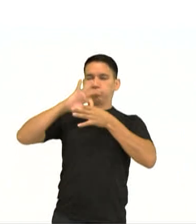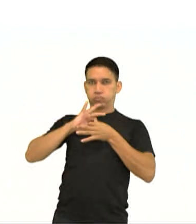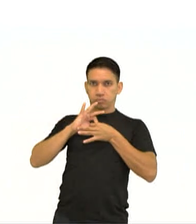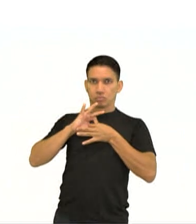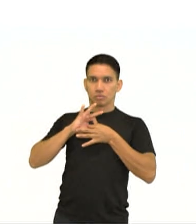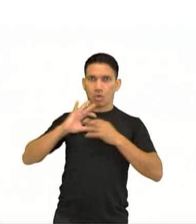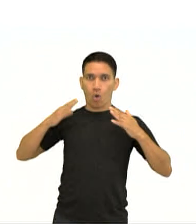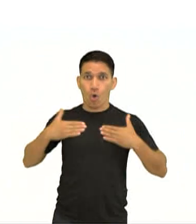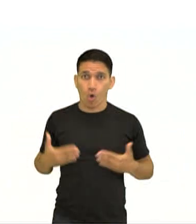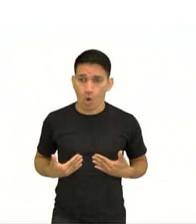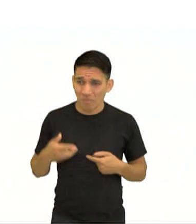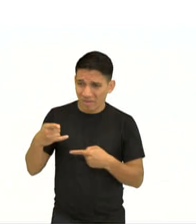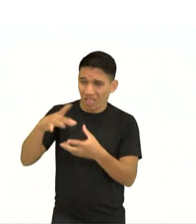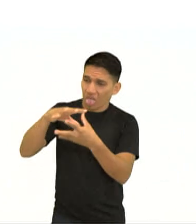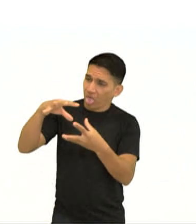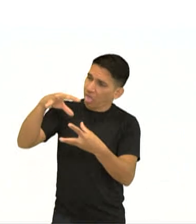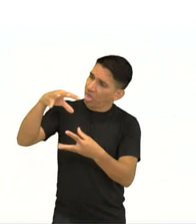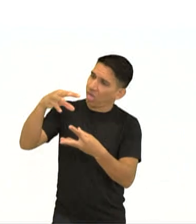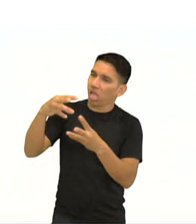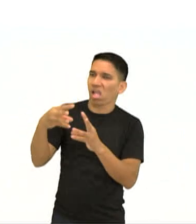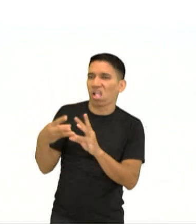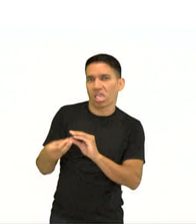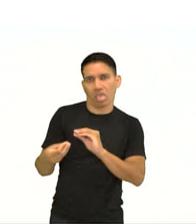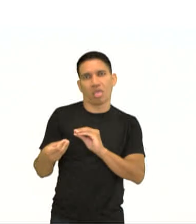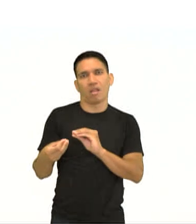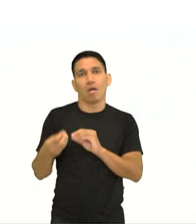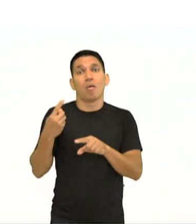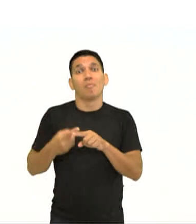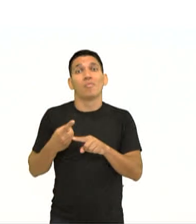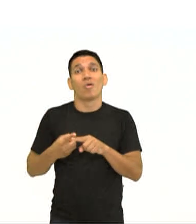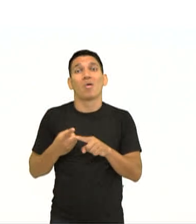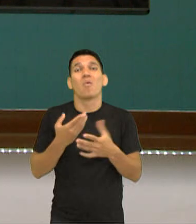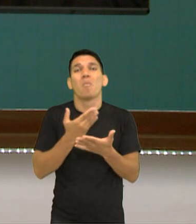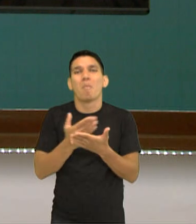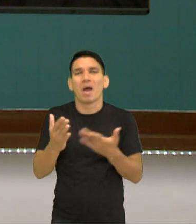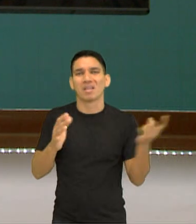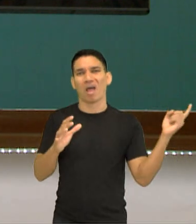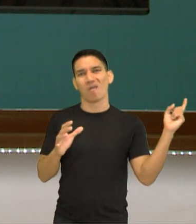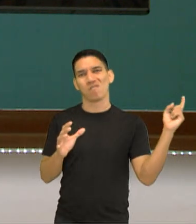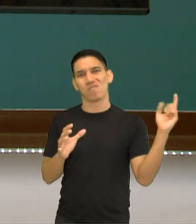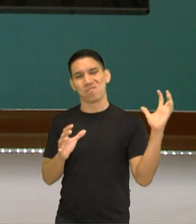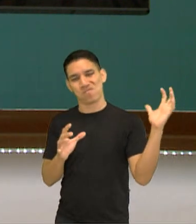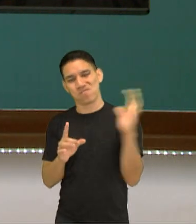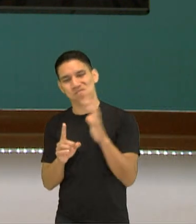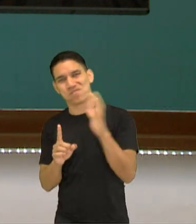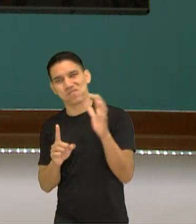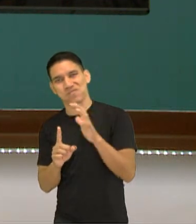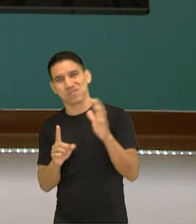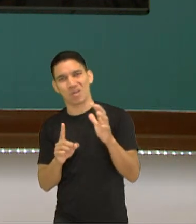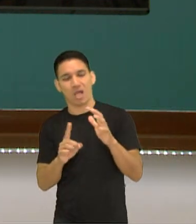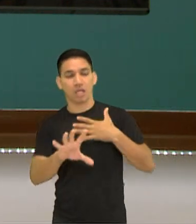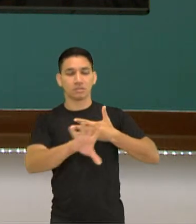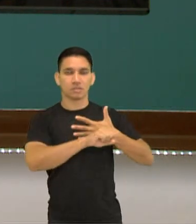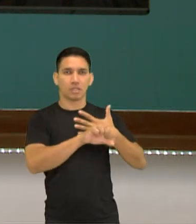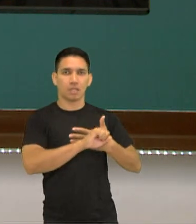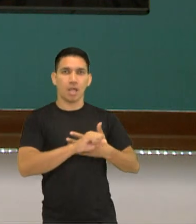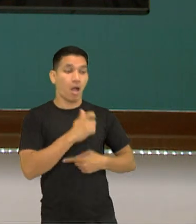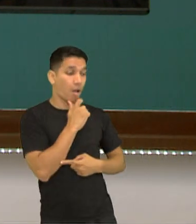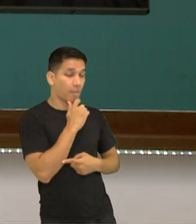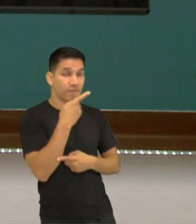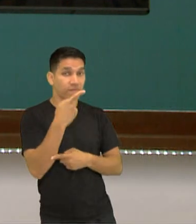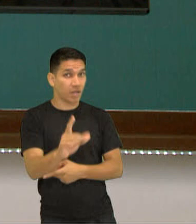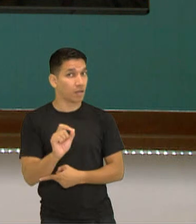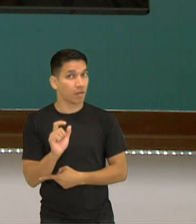degrada, pois há, então, a interferência dos sentidos. Para Platão, o nosso corpo ele é um